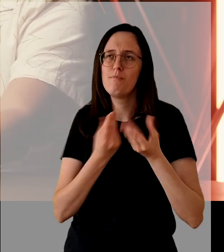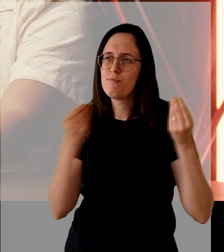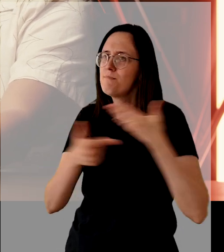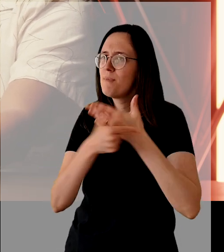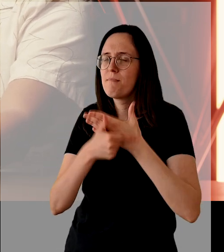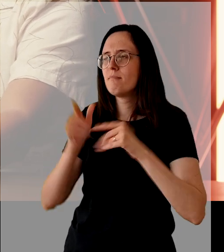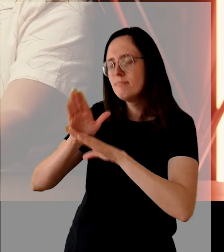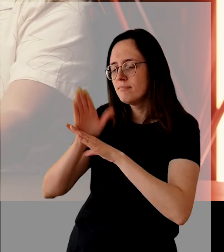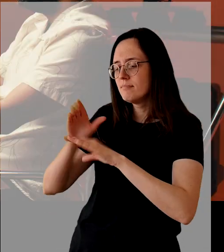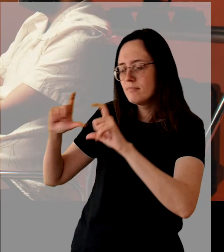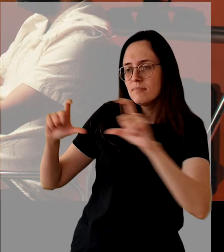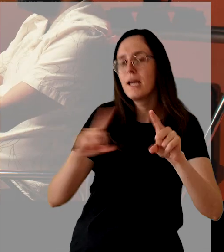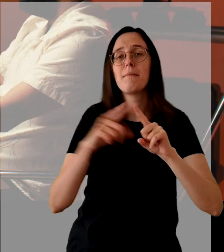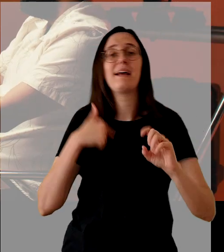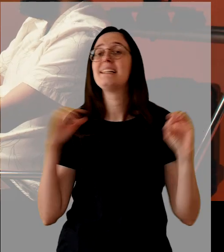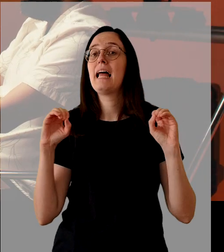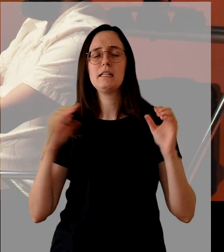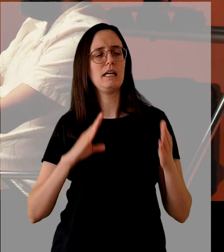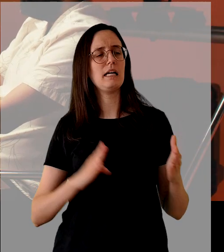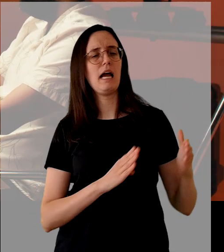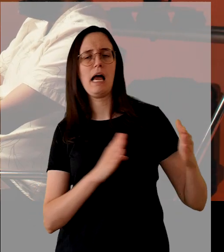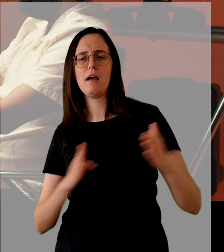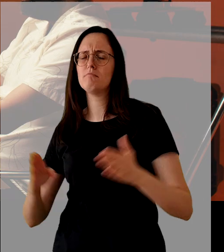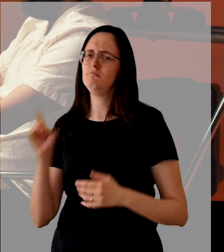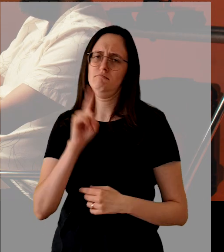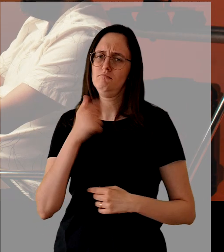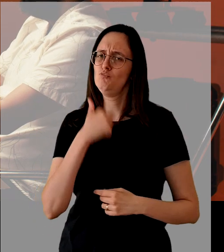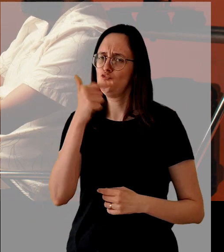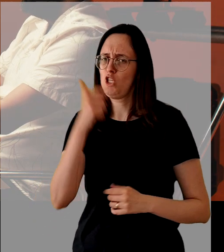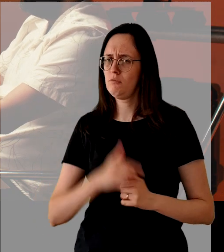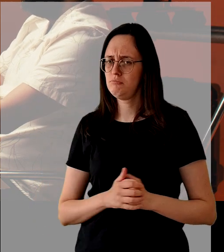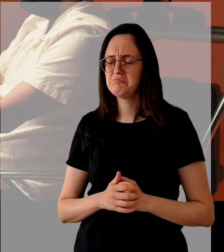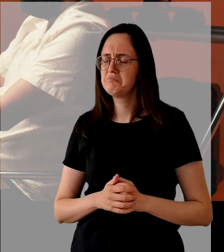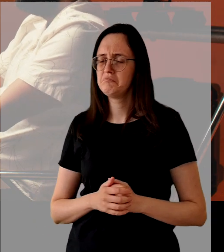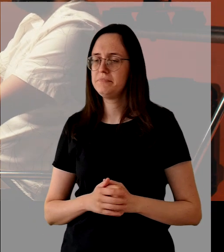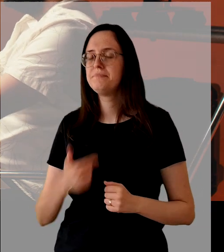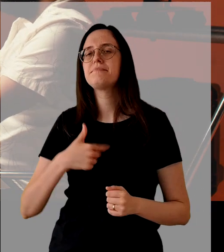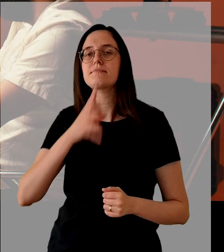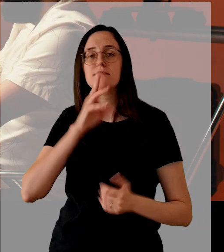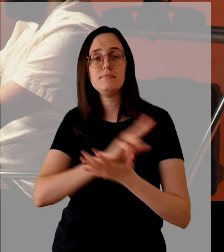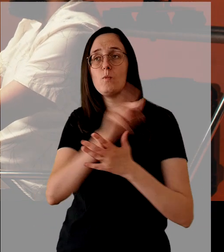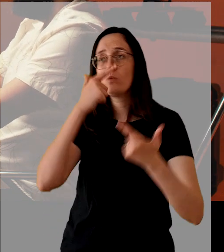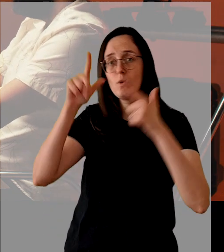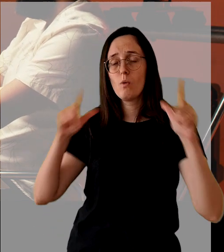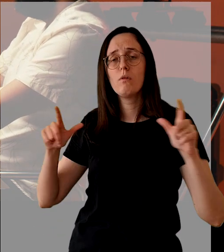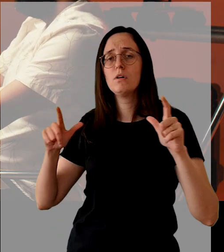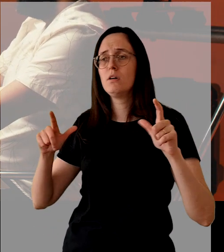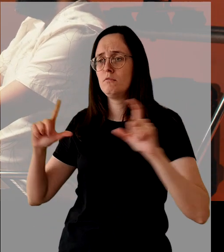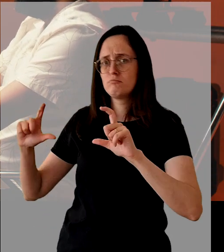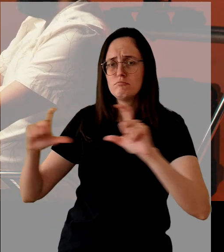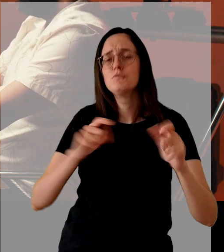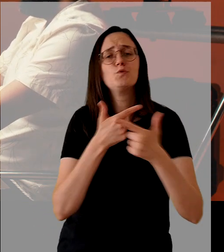assistência de câmera, mas eu não tive uma carreira de assistente de câmera. Eu não tive uma carreira. E eu conheço vários outros fotógrafos que também não